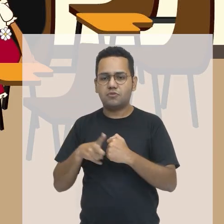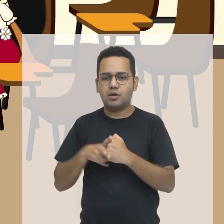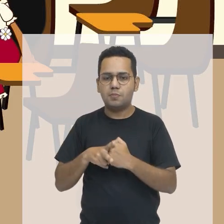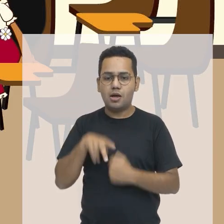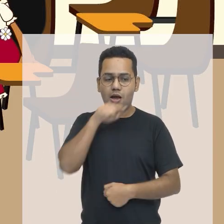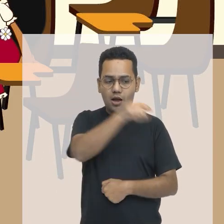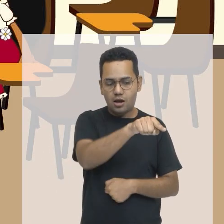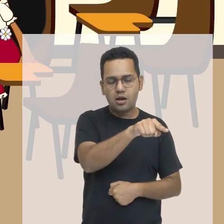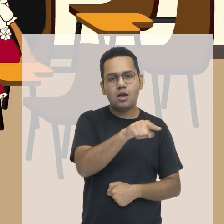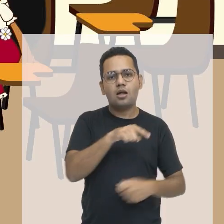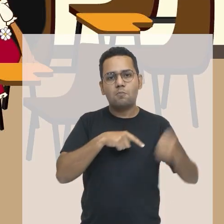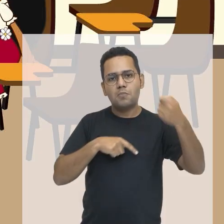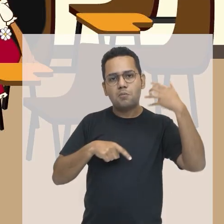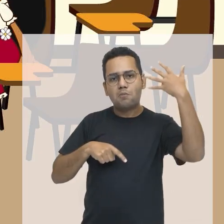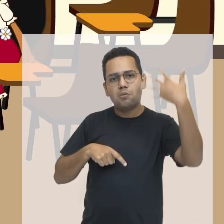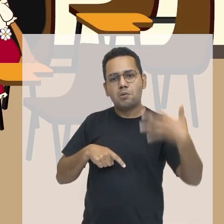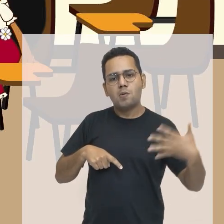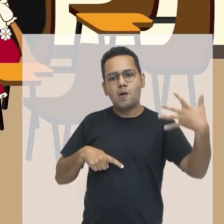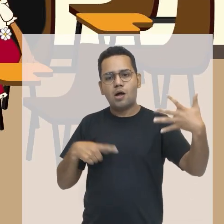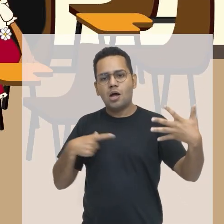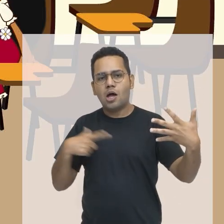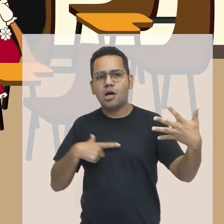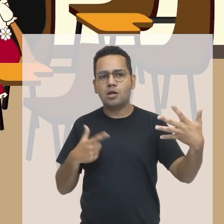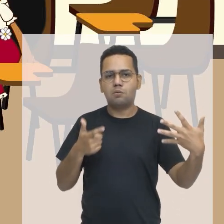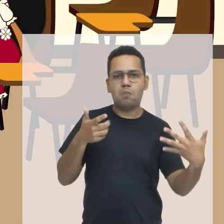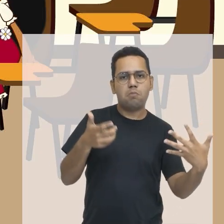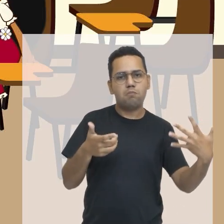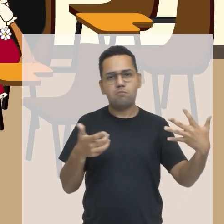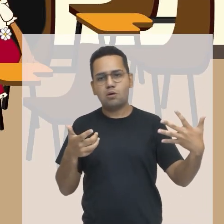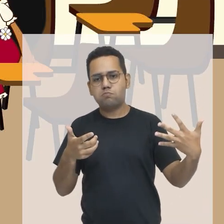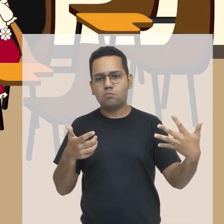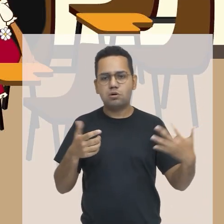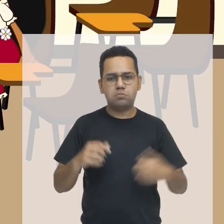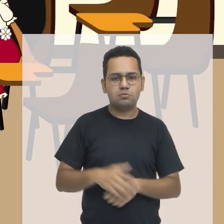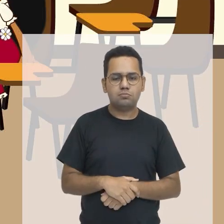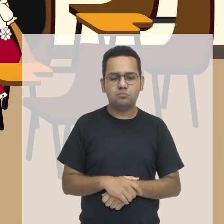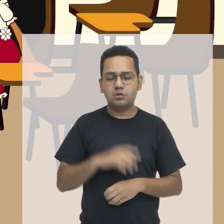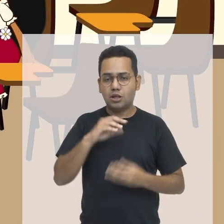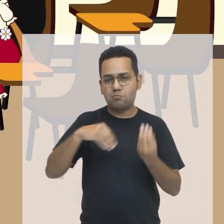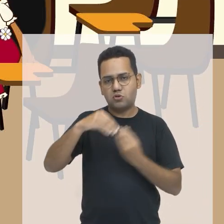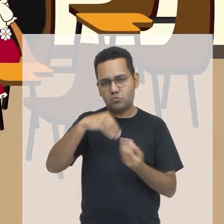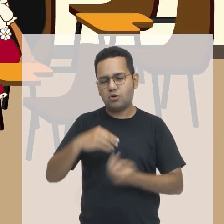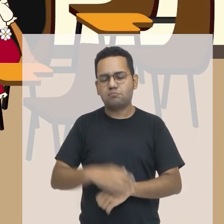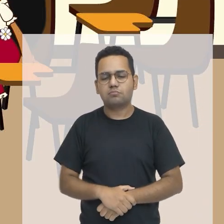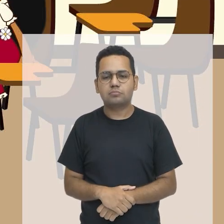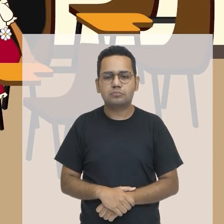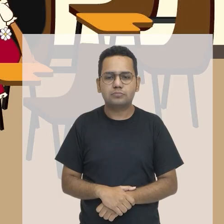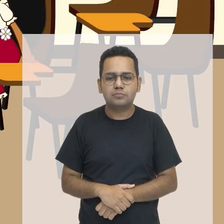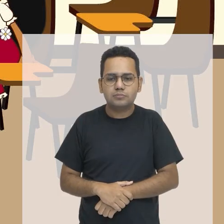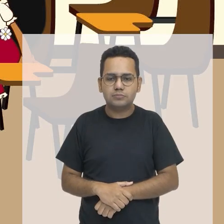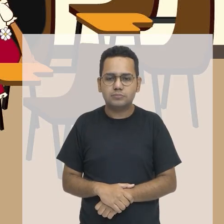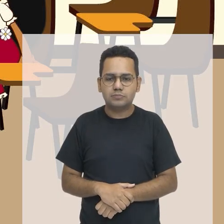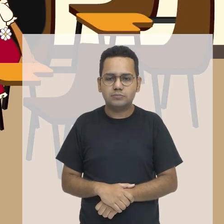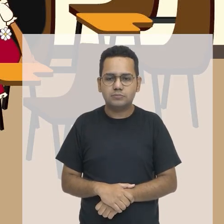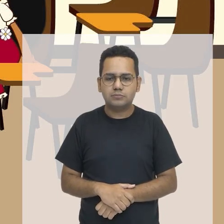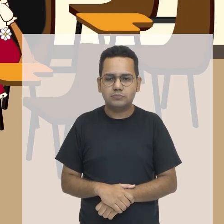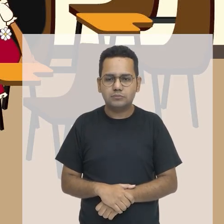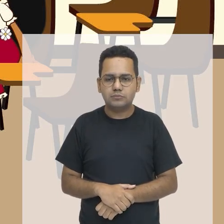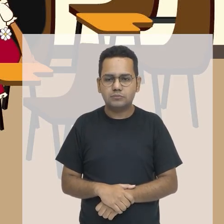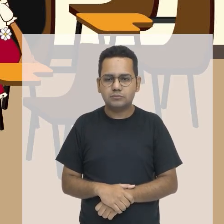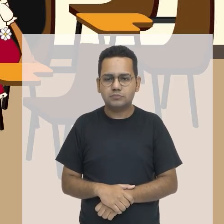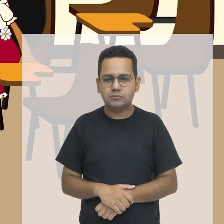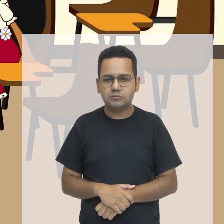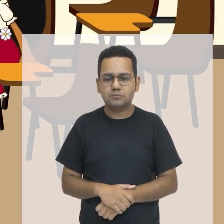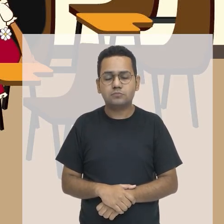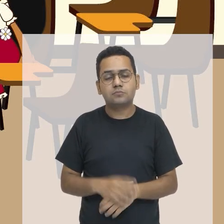fala, linguagem verbal, e também dos movimentos, né, a linguagem não verbal, que é bastante comum. Né? Nós normalmente utilizamos os dois recursos,